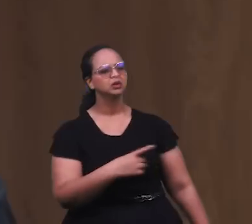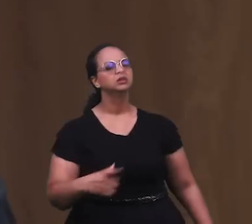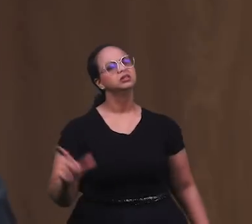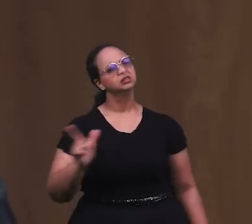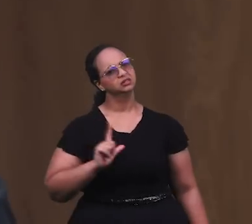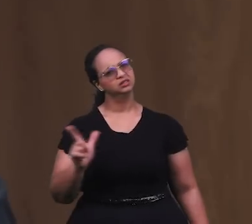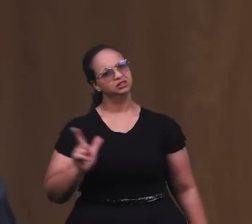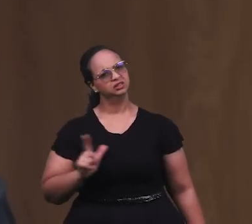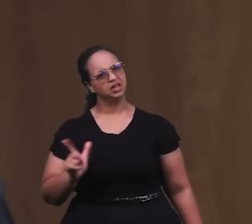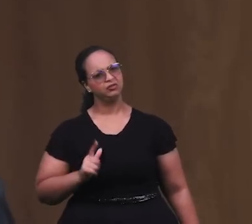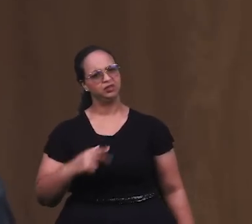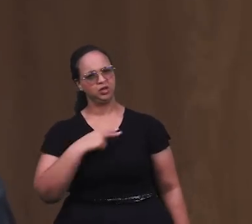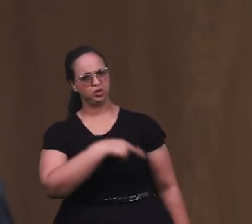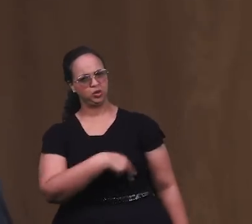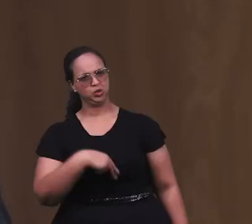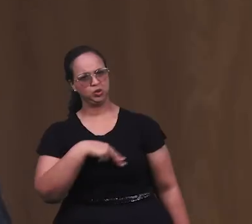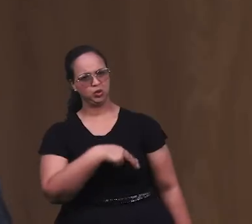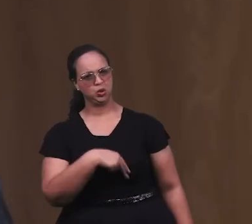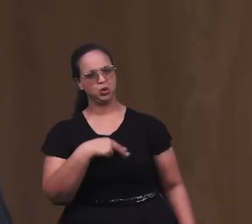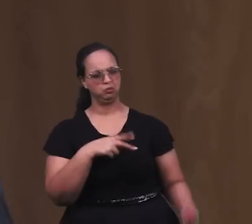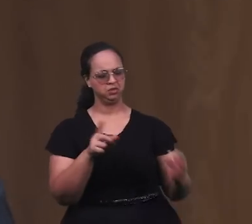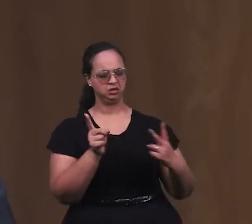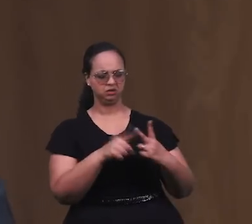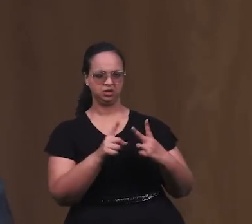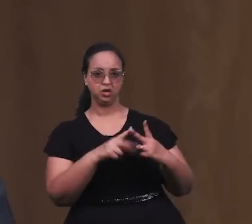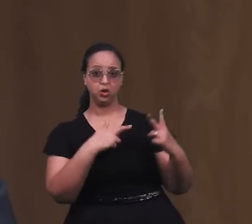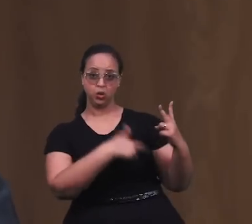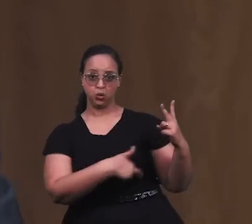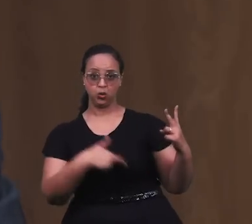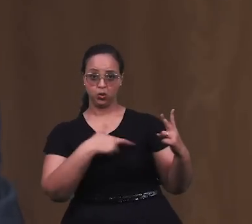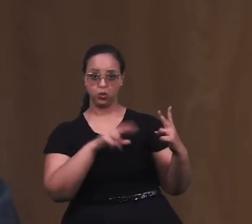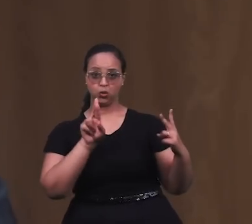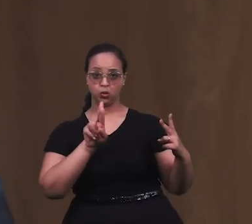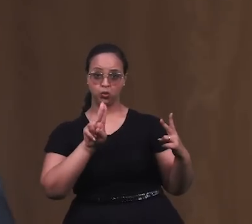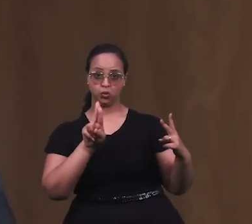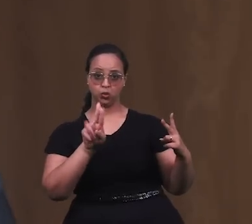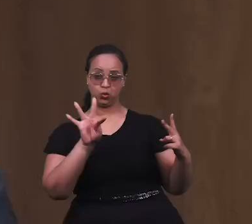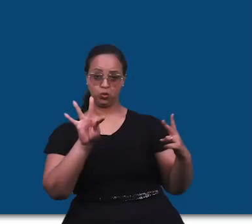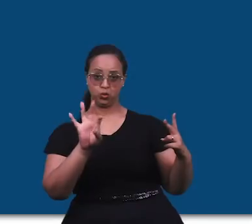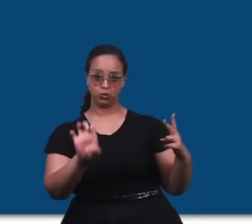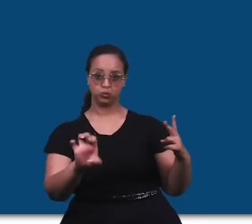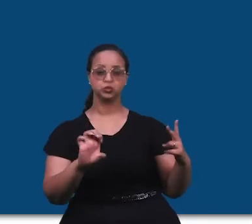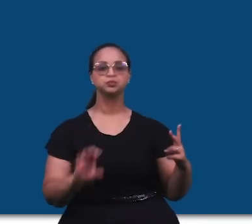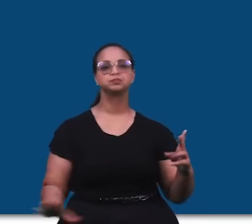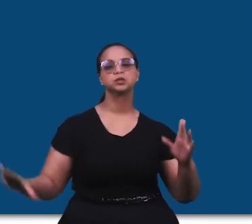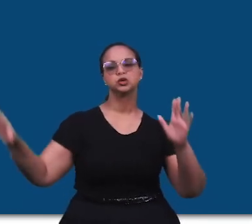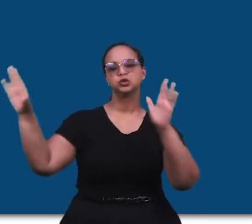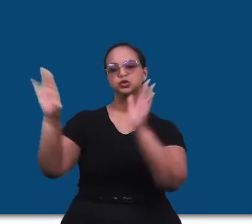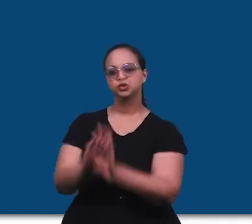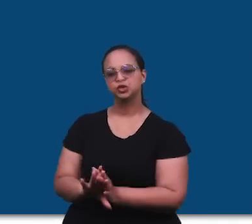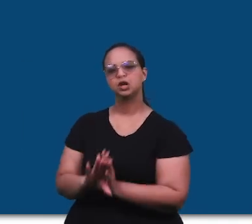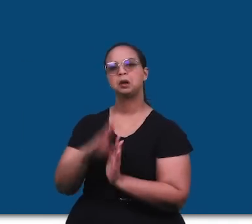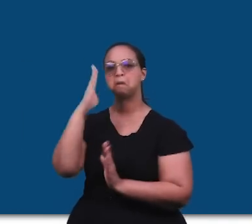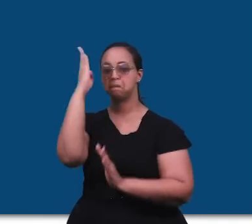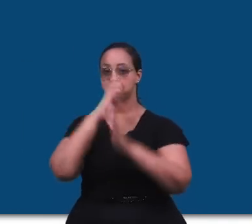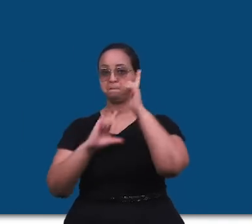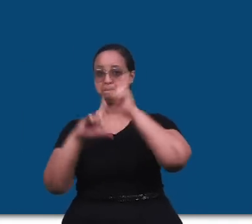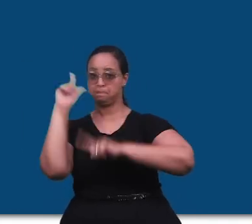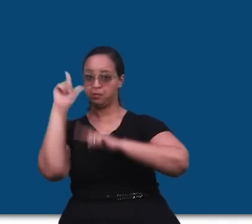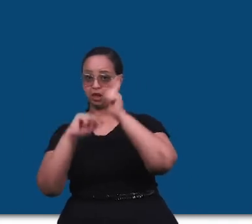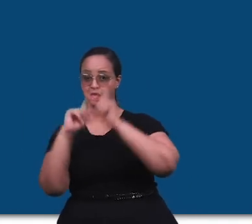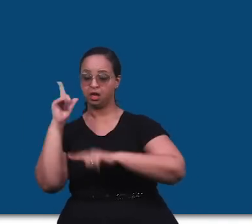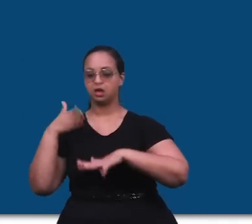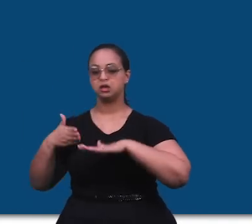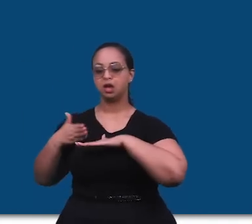ambas, Noemi e a sua nora Ruth, que voltou com ela, até que chegaram a Belém. E sucedeu que,